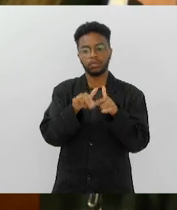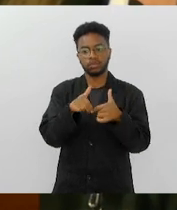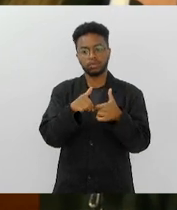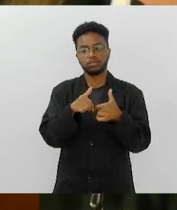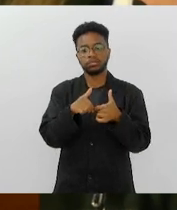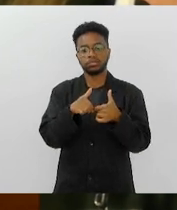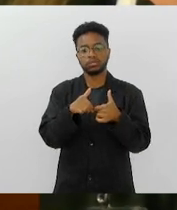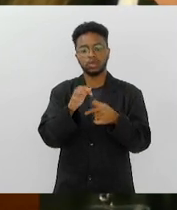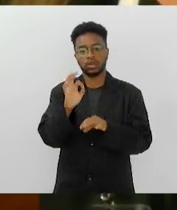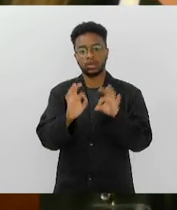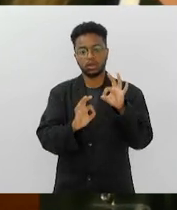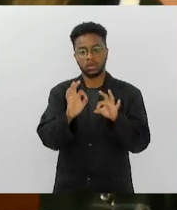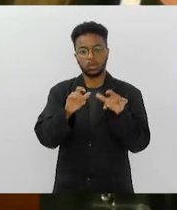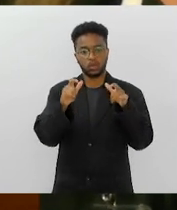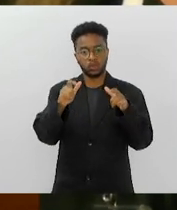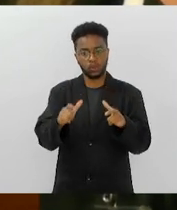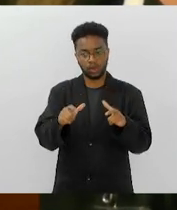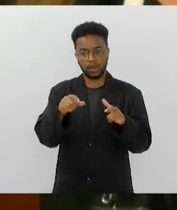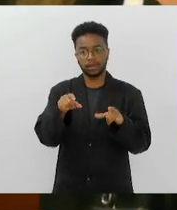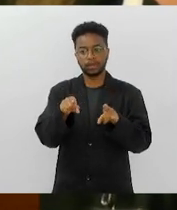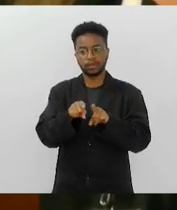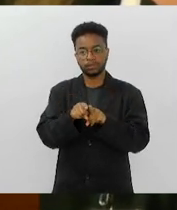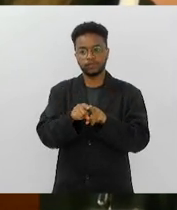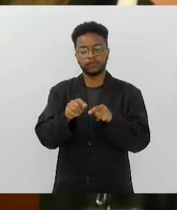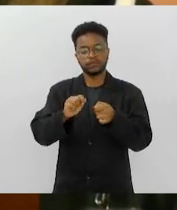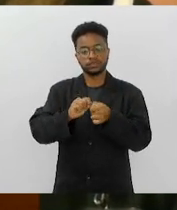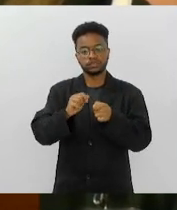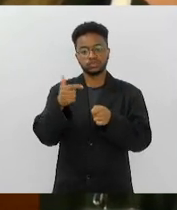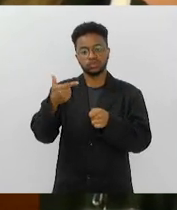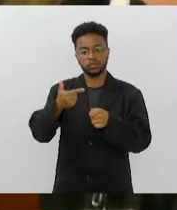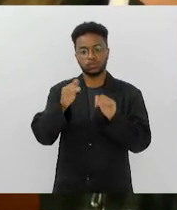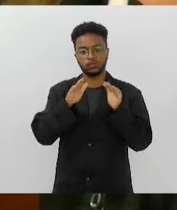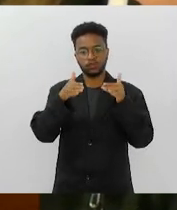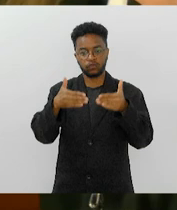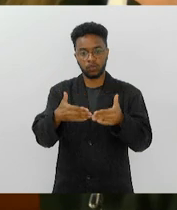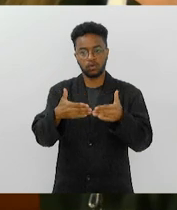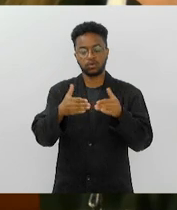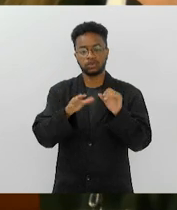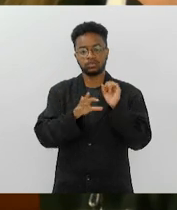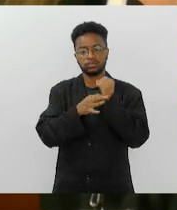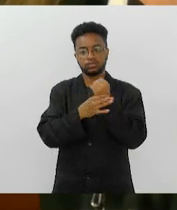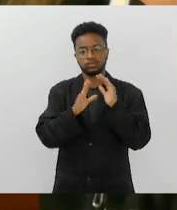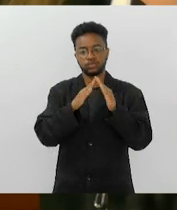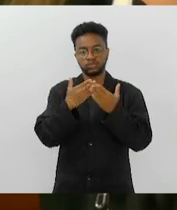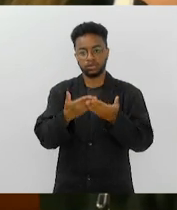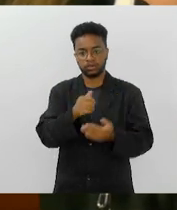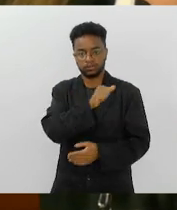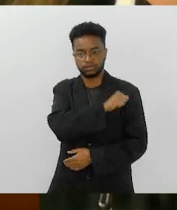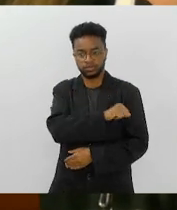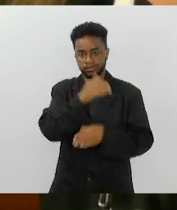desse magnífico espaço para a realização do 2º Fórum Nacional de Segurança Escolar do Rio de Janeiro. Muito obrigada.